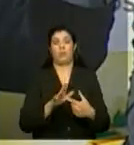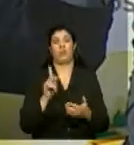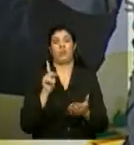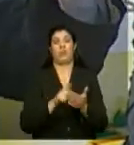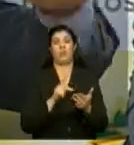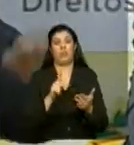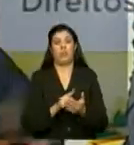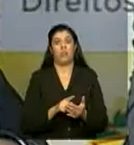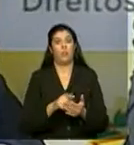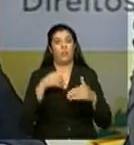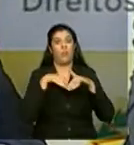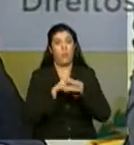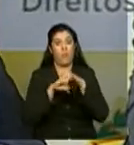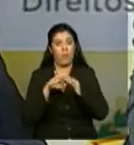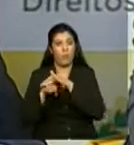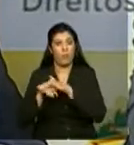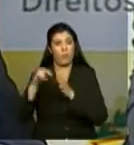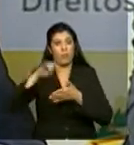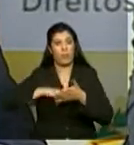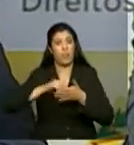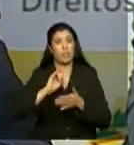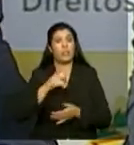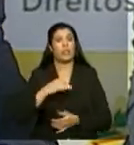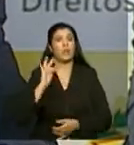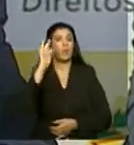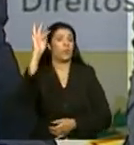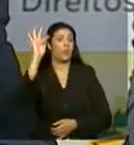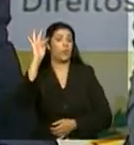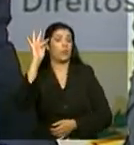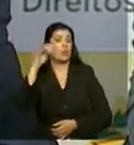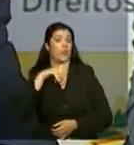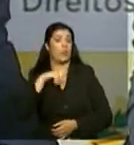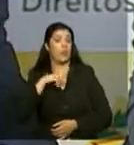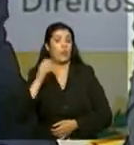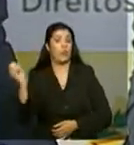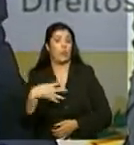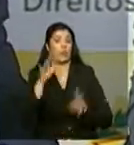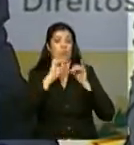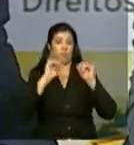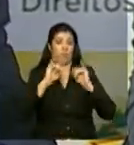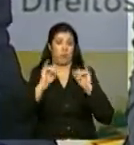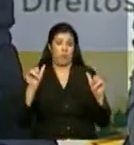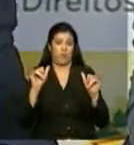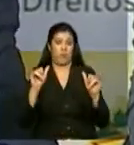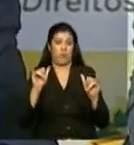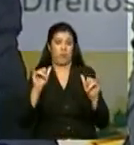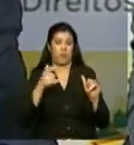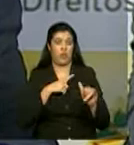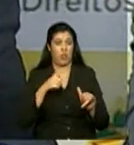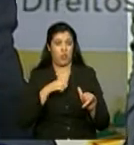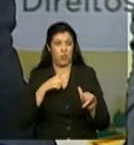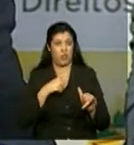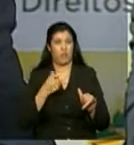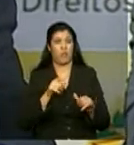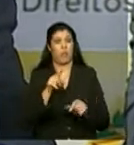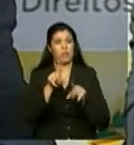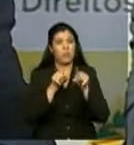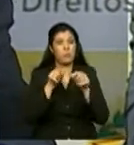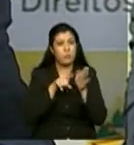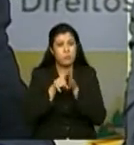de tango guardá-las semana aparecerá uma nova informação e era de colocar uma